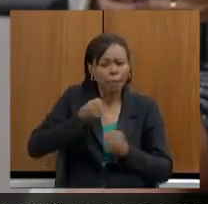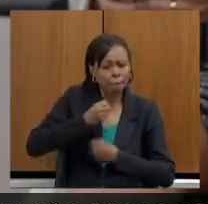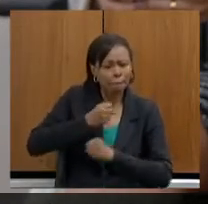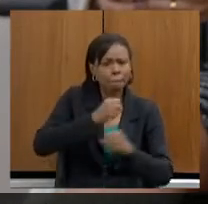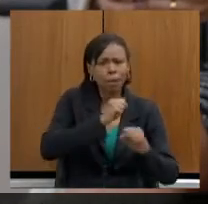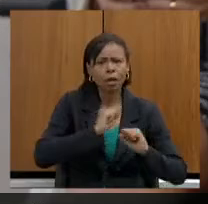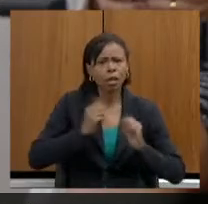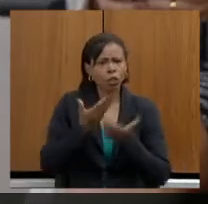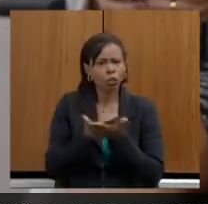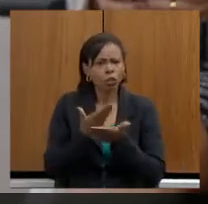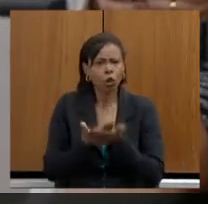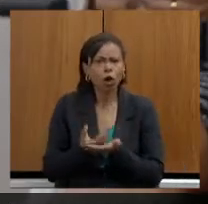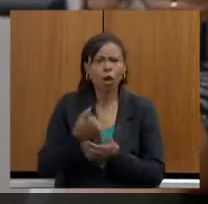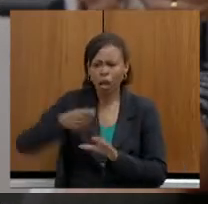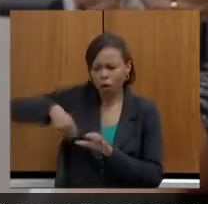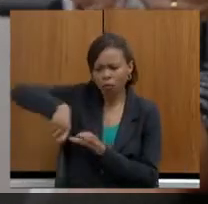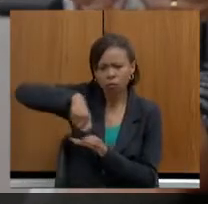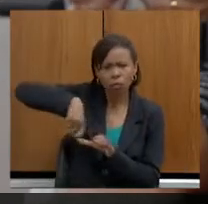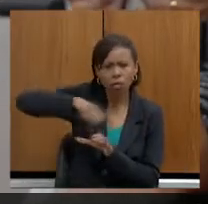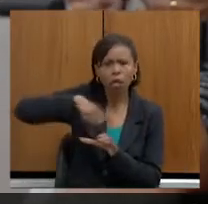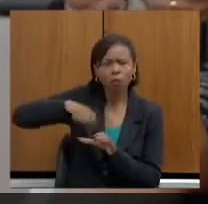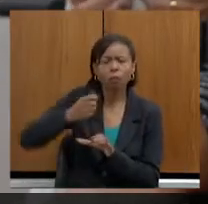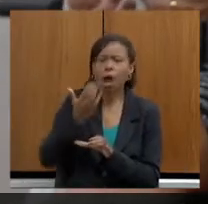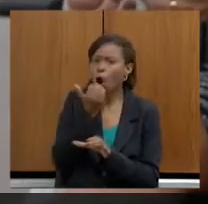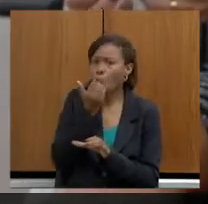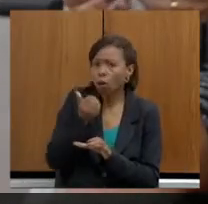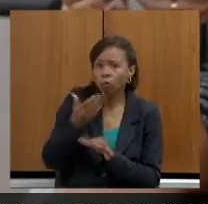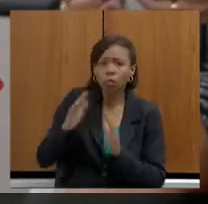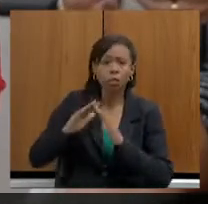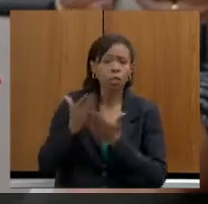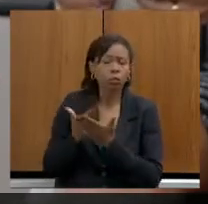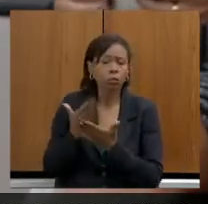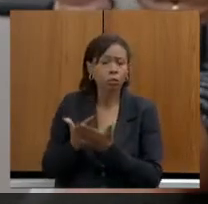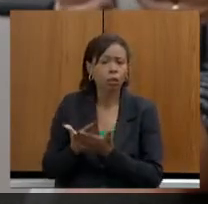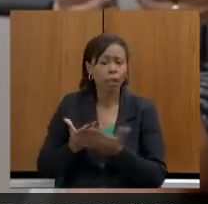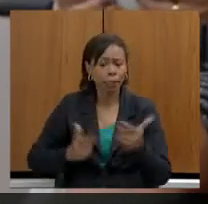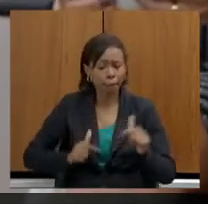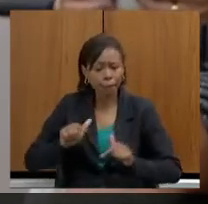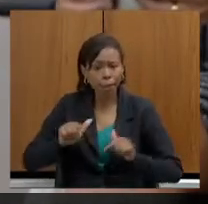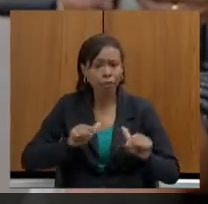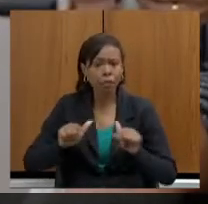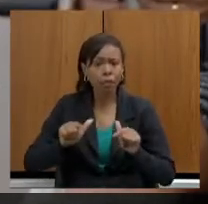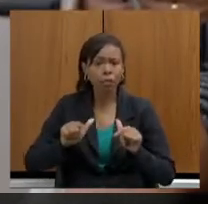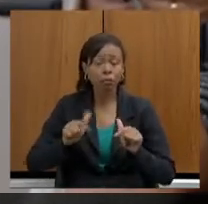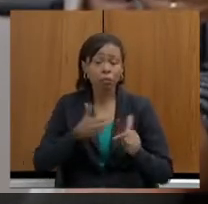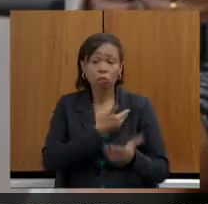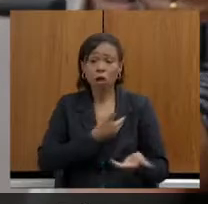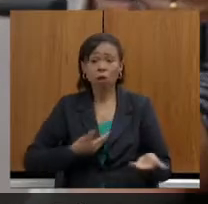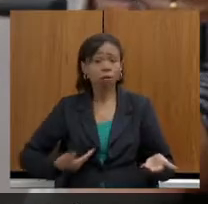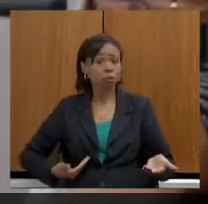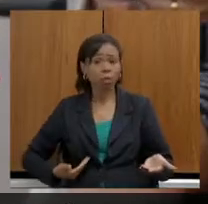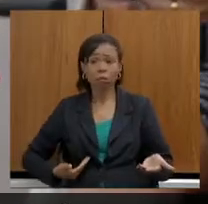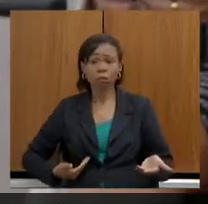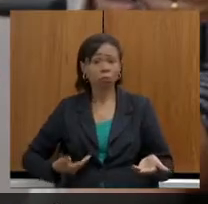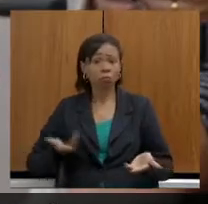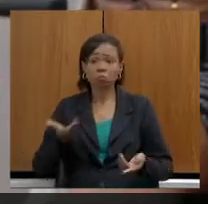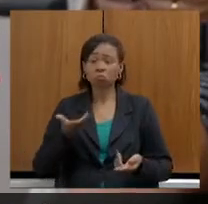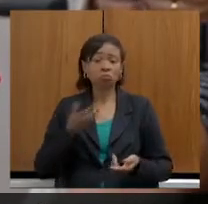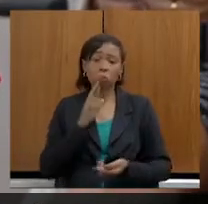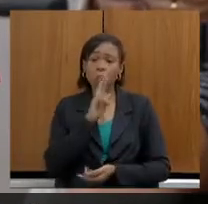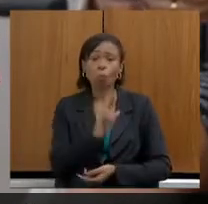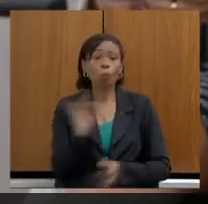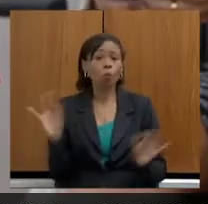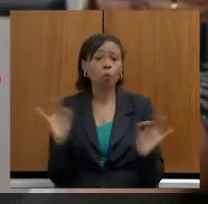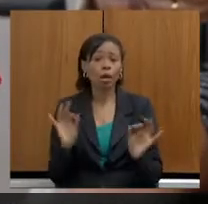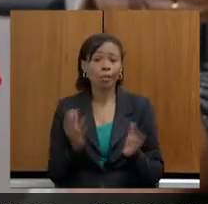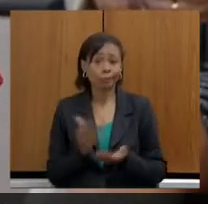corrigiu bem né é alimentação escolar é assim que o estado não responde essa pessoa Vamos para o